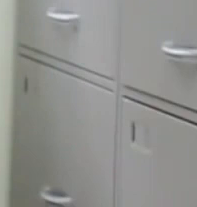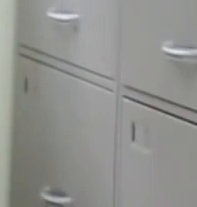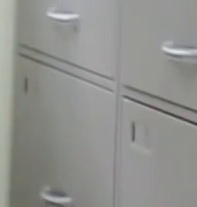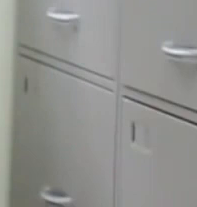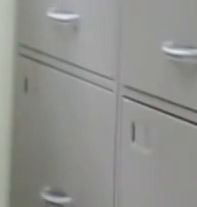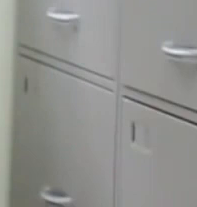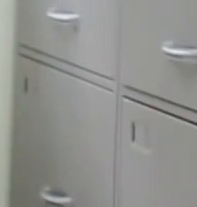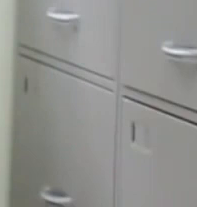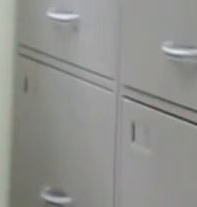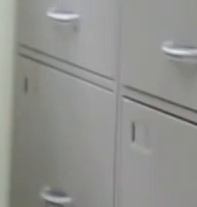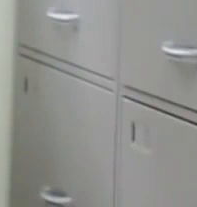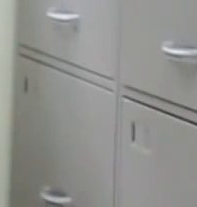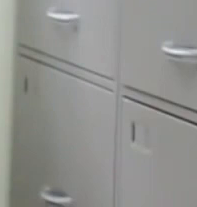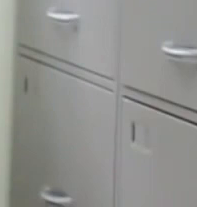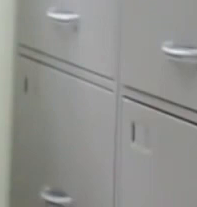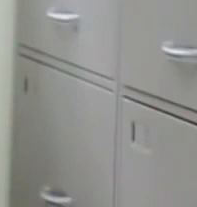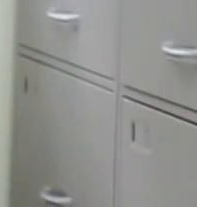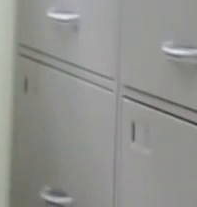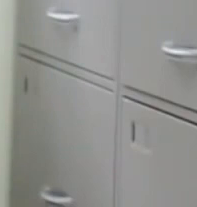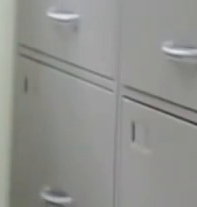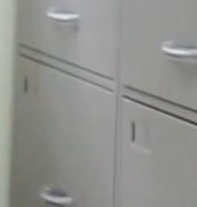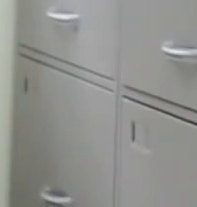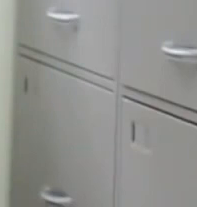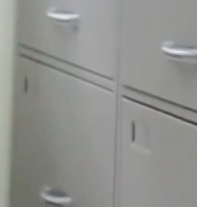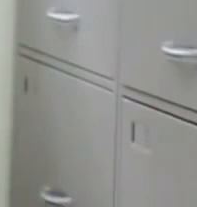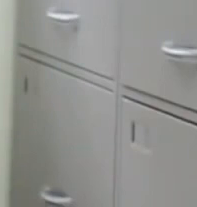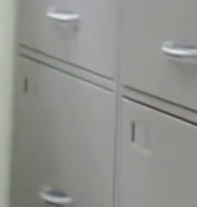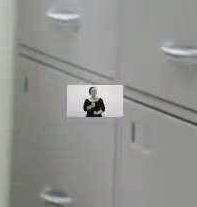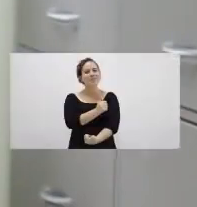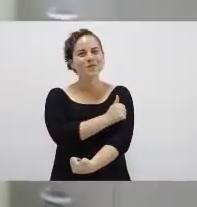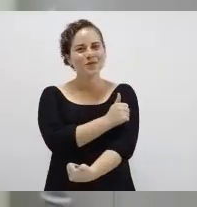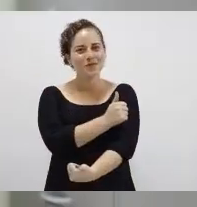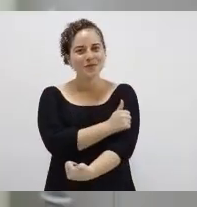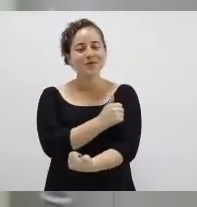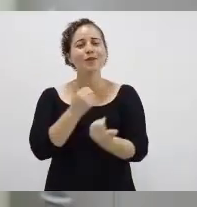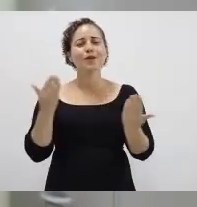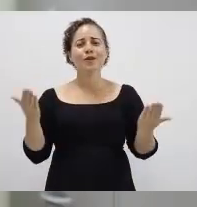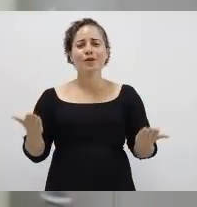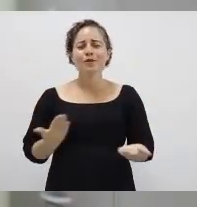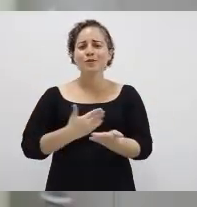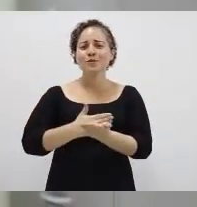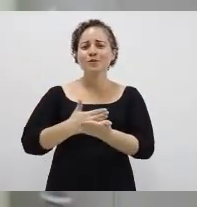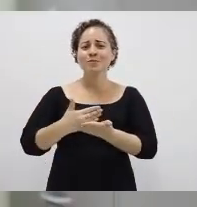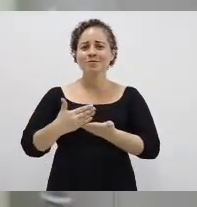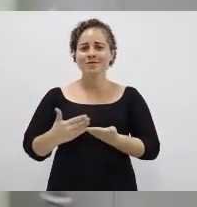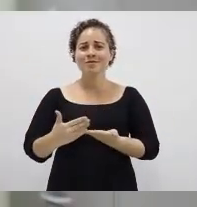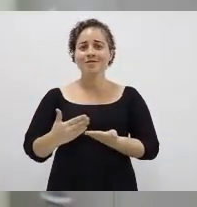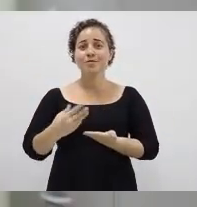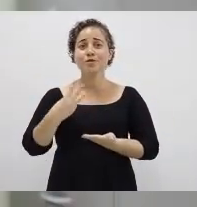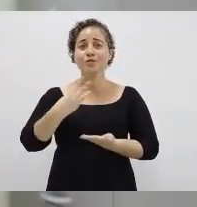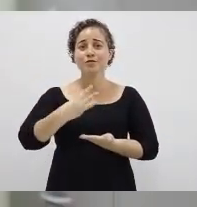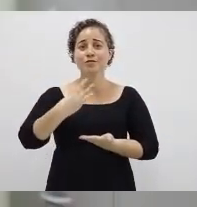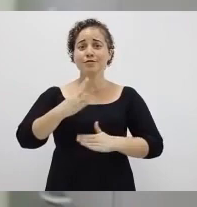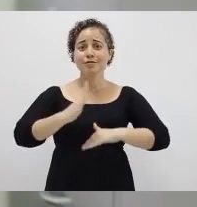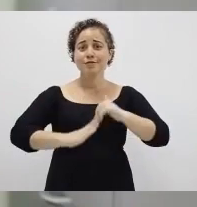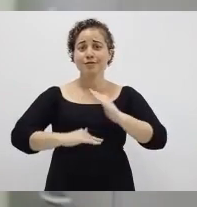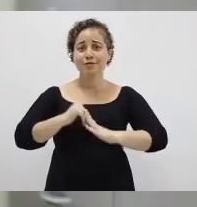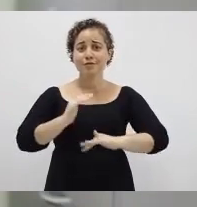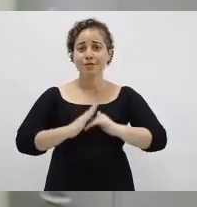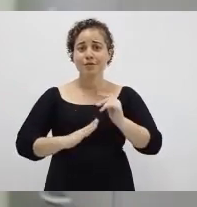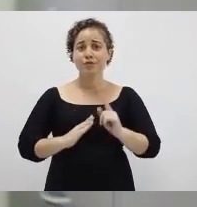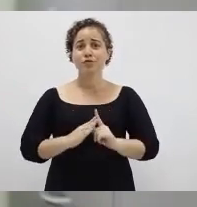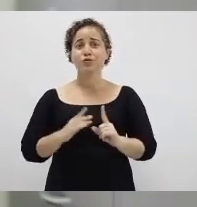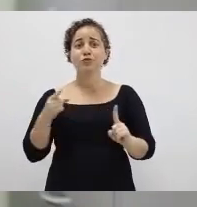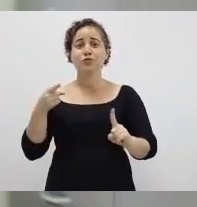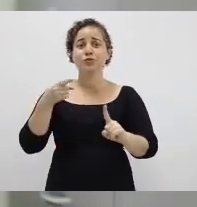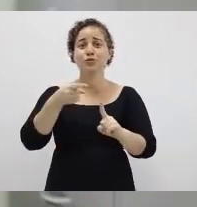colar, visto da cintura para cima. Iniciamos hoje o nosso encontro da terceira competência que vai falar sobre as funções